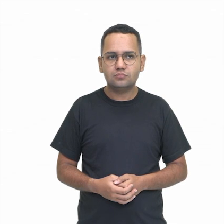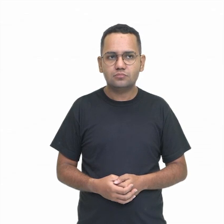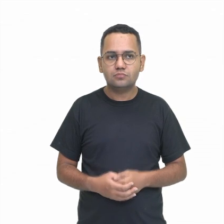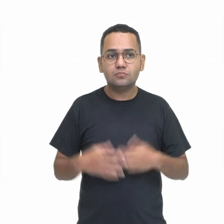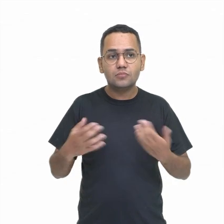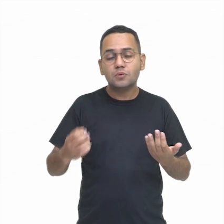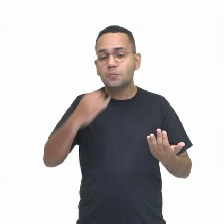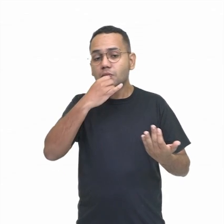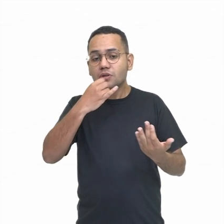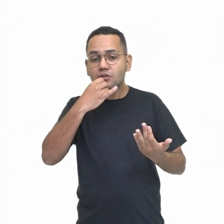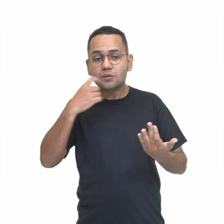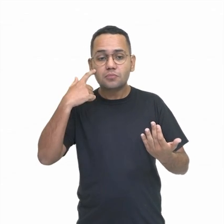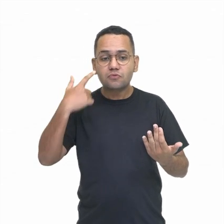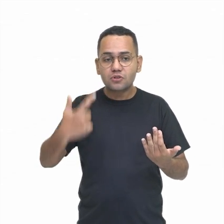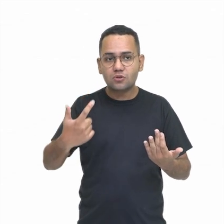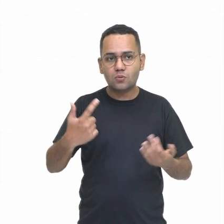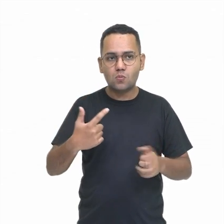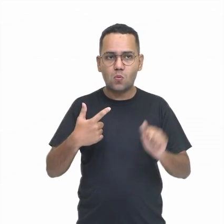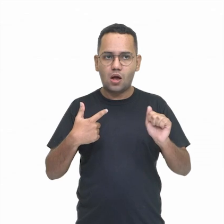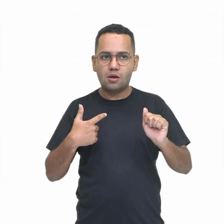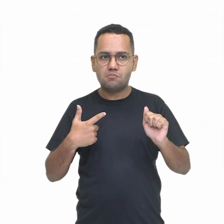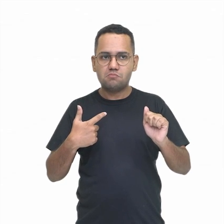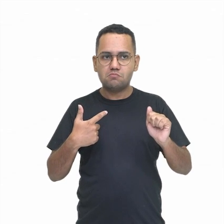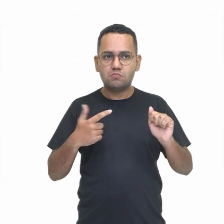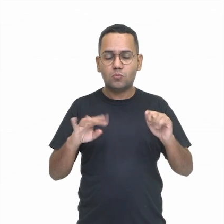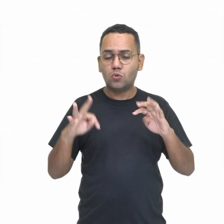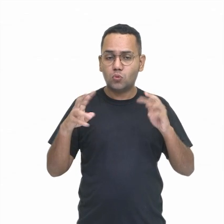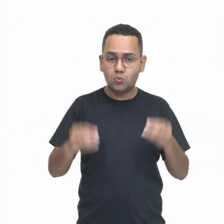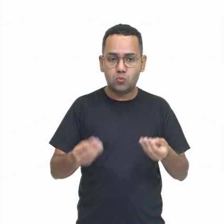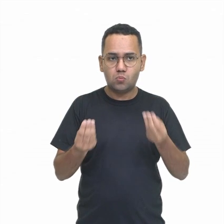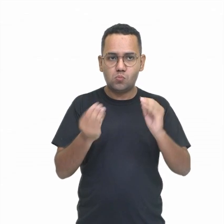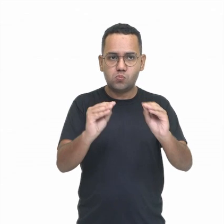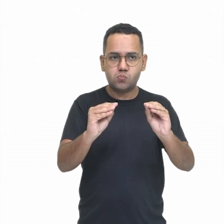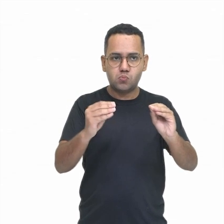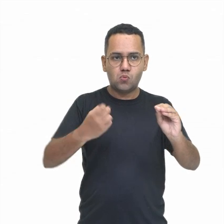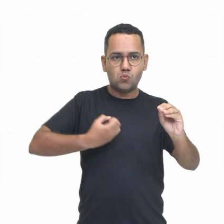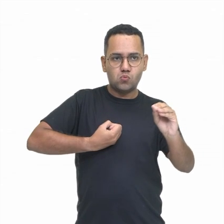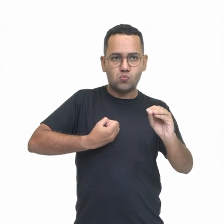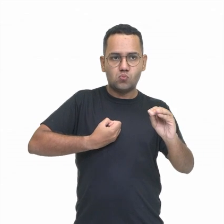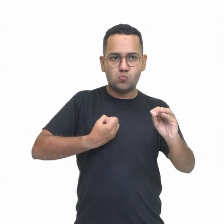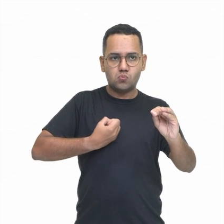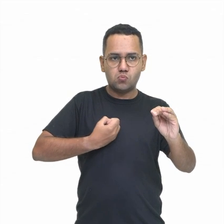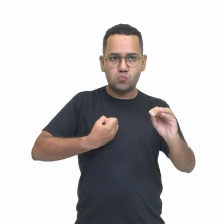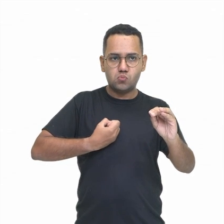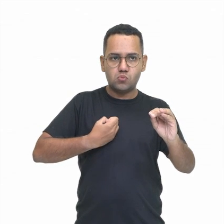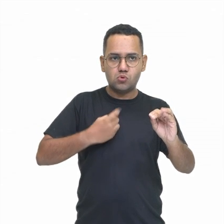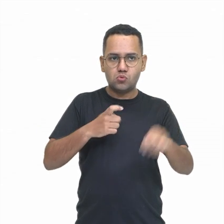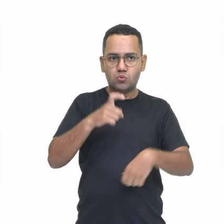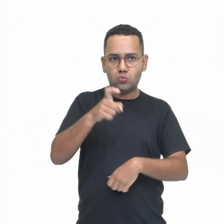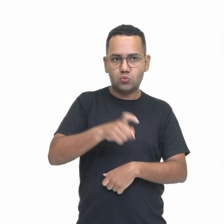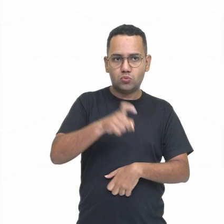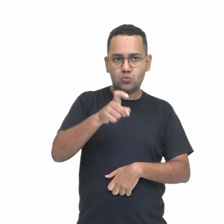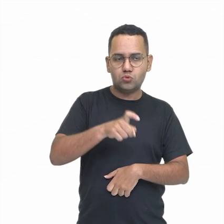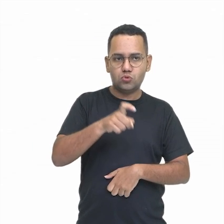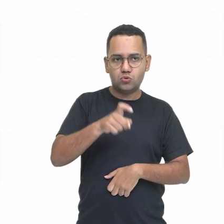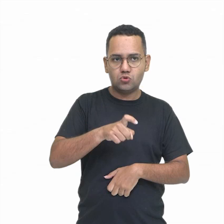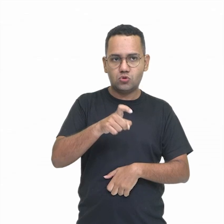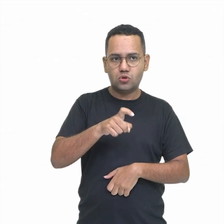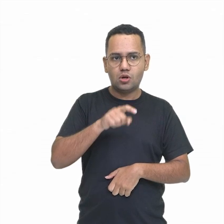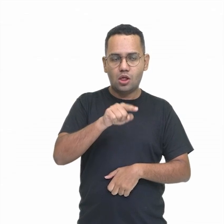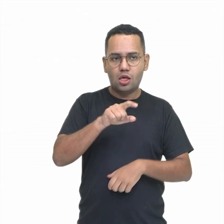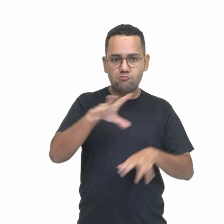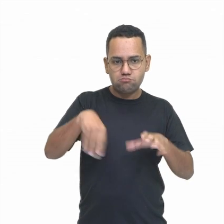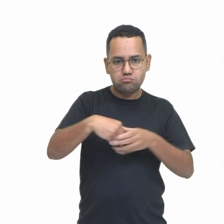inseri aqui no lugar do X eu vou ter um valor tá que vai estar dentro do conjunto dos números